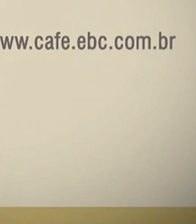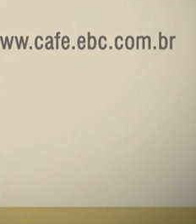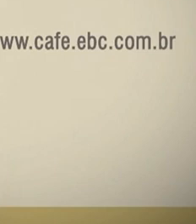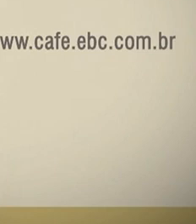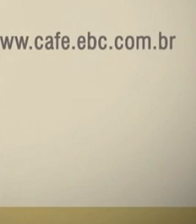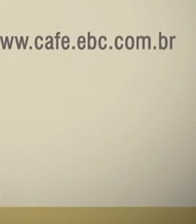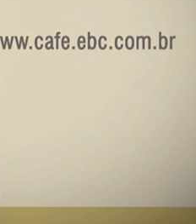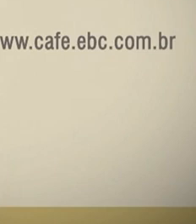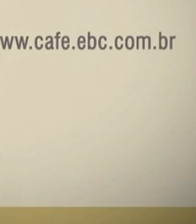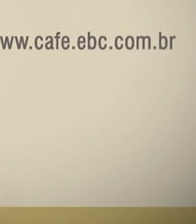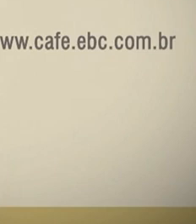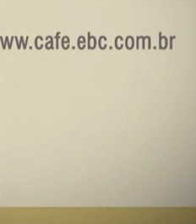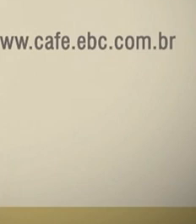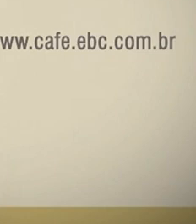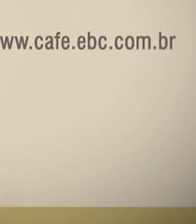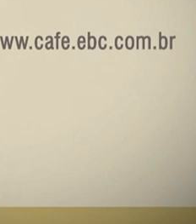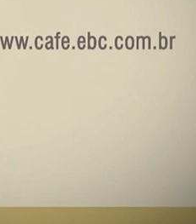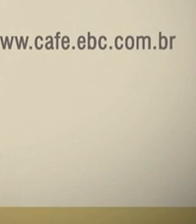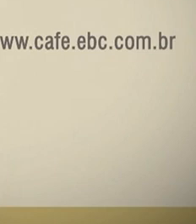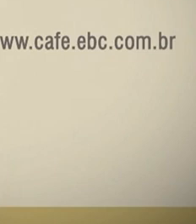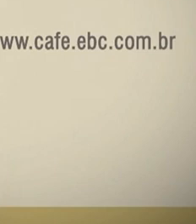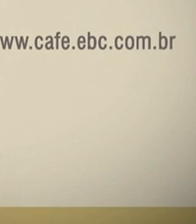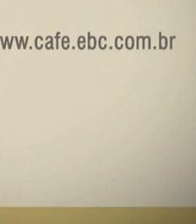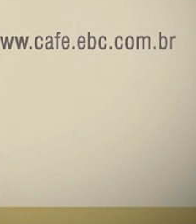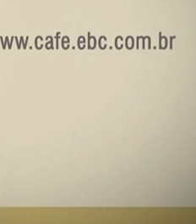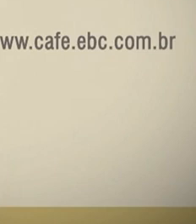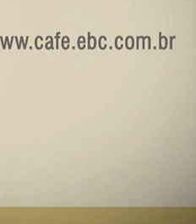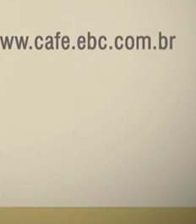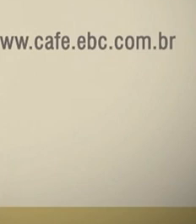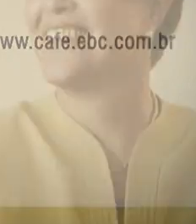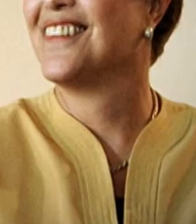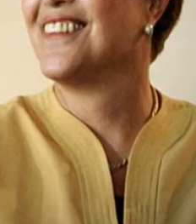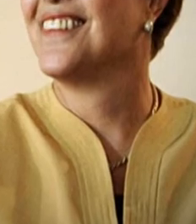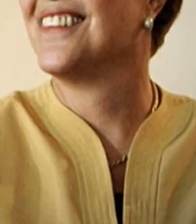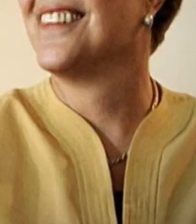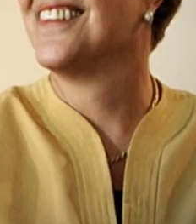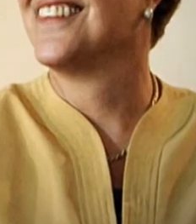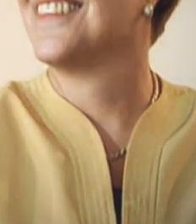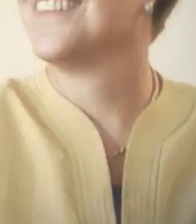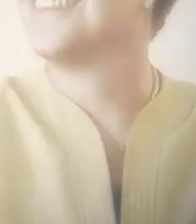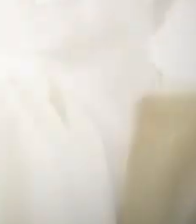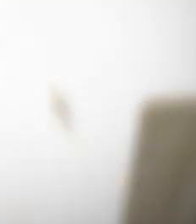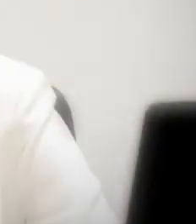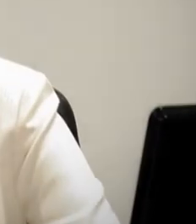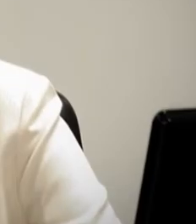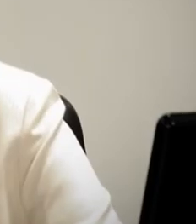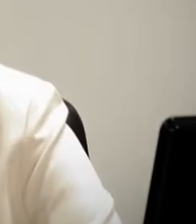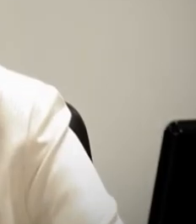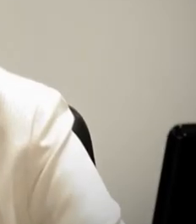www.caf.fr. Com.br Nós voltamos na próxima segunda-feira Até lá